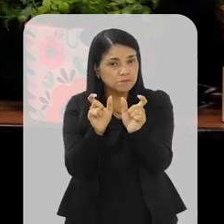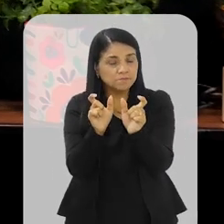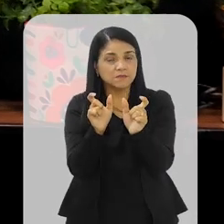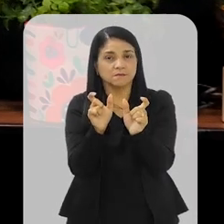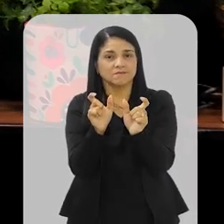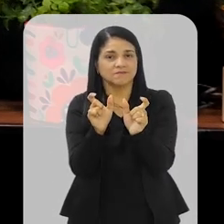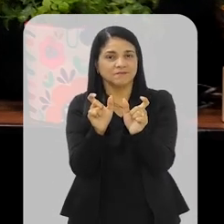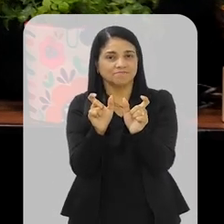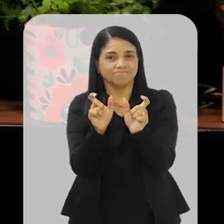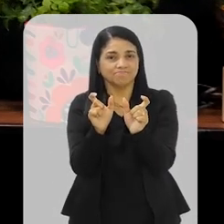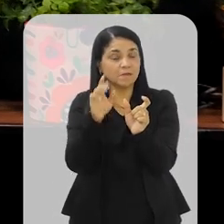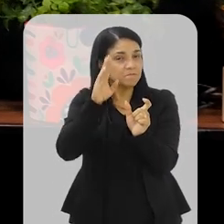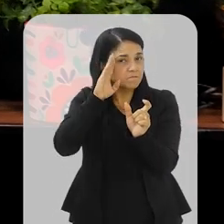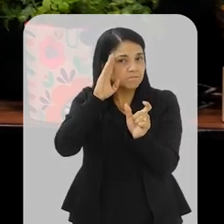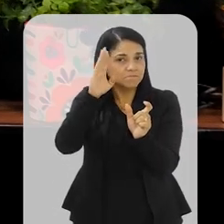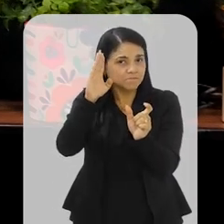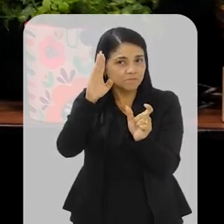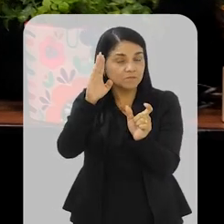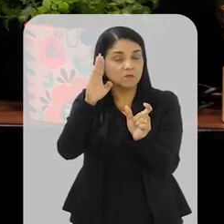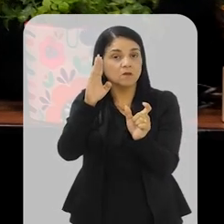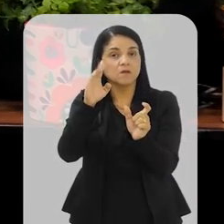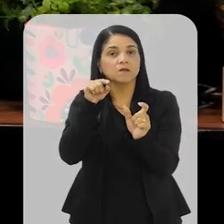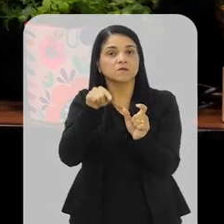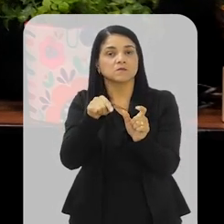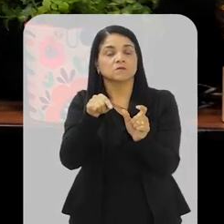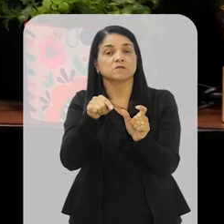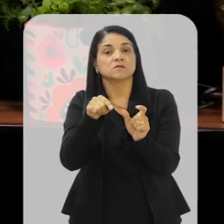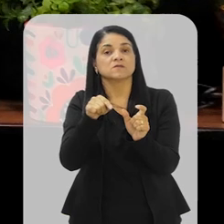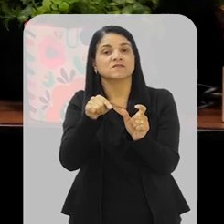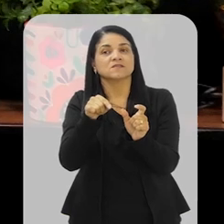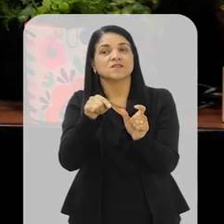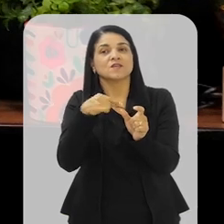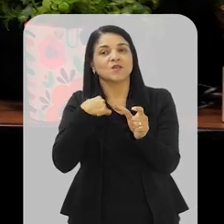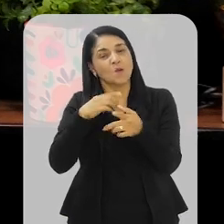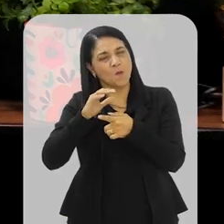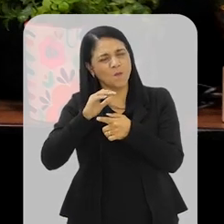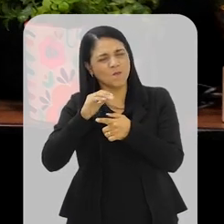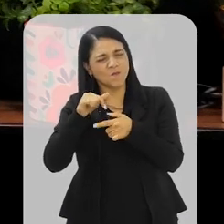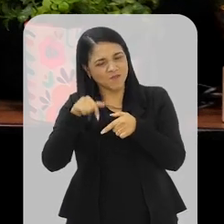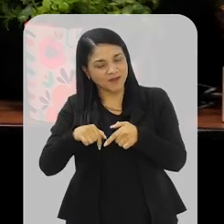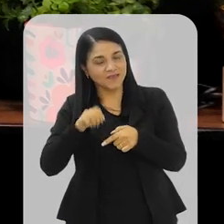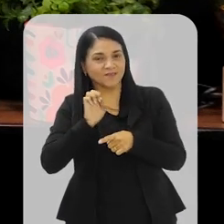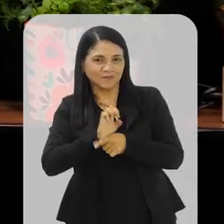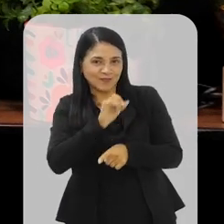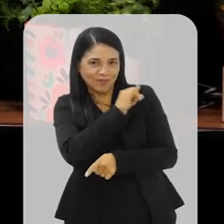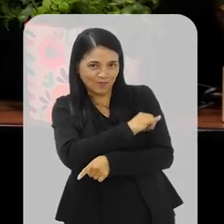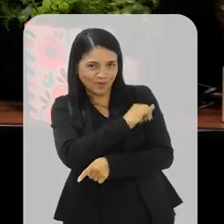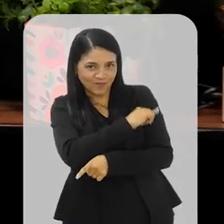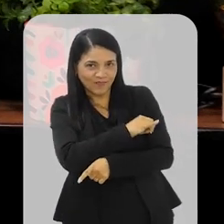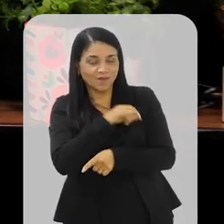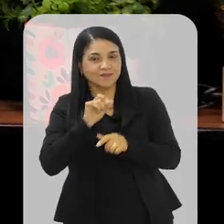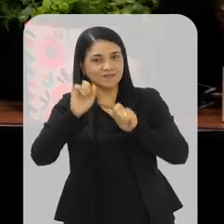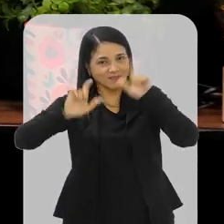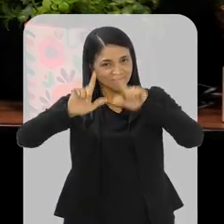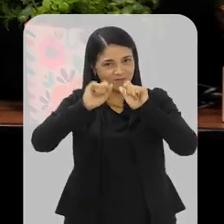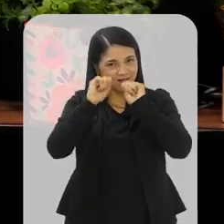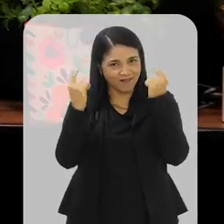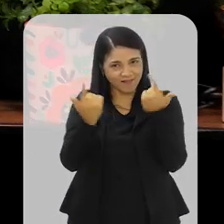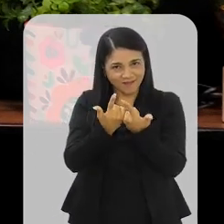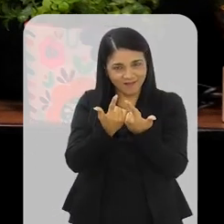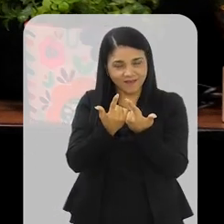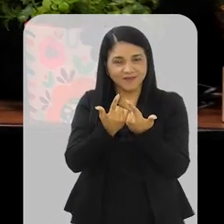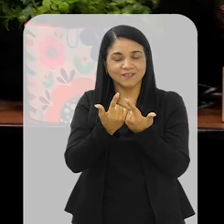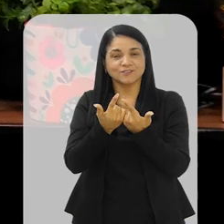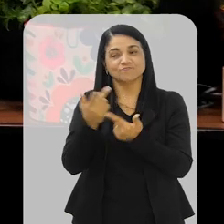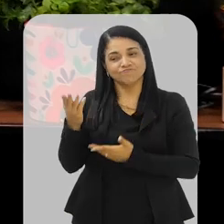chaves né e e talvez né não sendo muito Bairrista né mas puxando pro Rio de Janeiro Afinal a gente está na TV alerge né